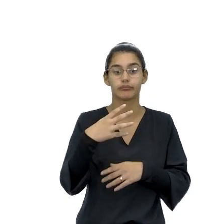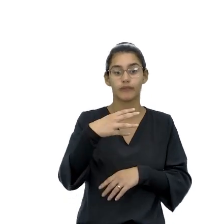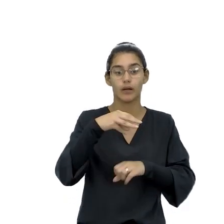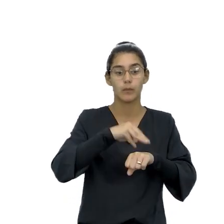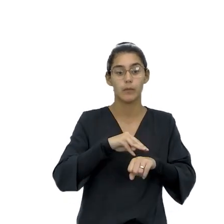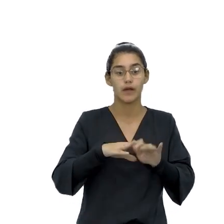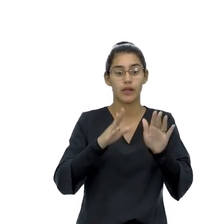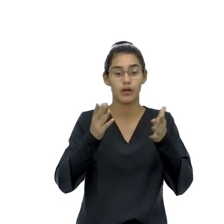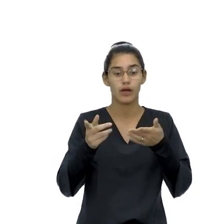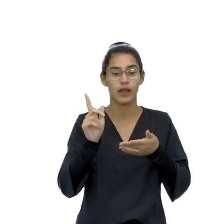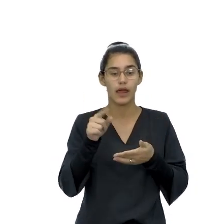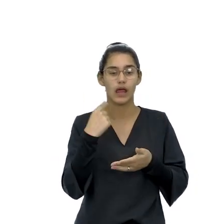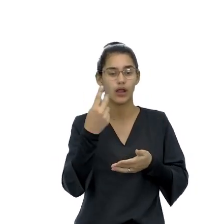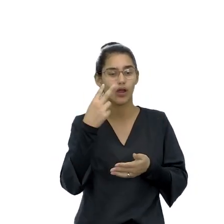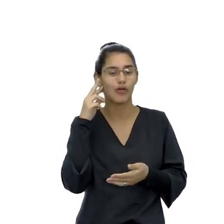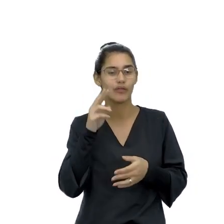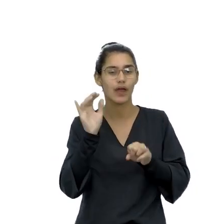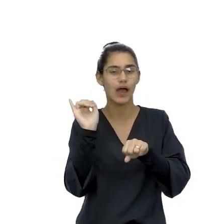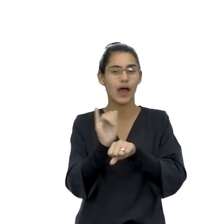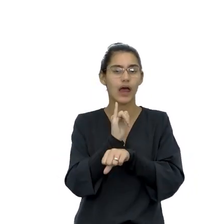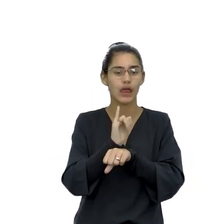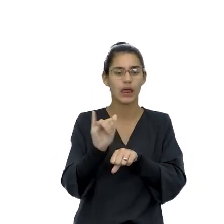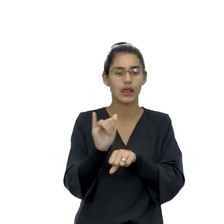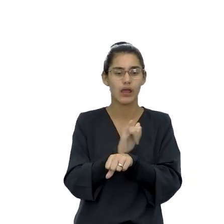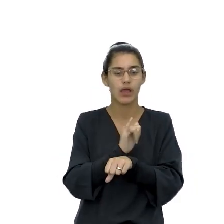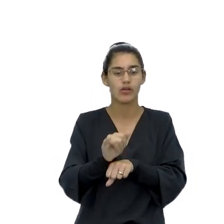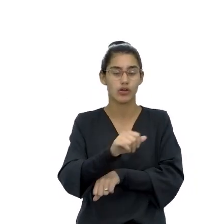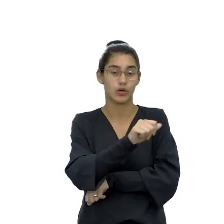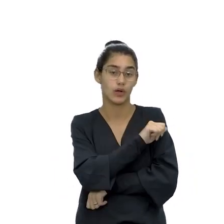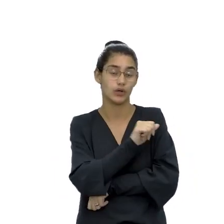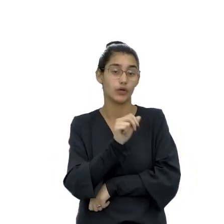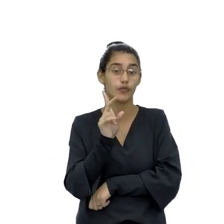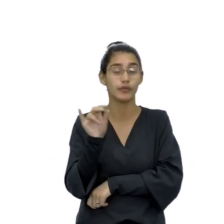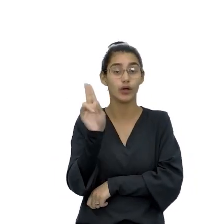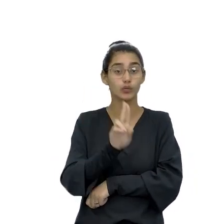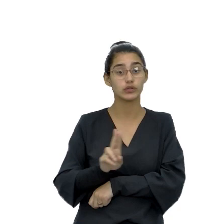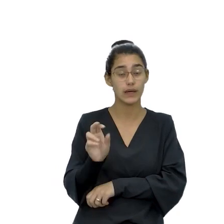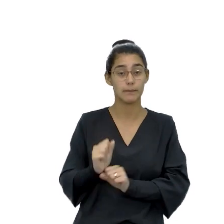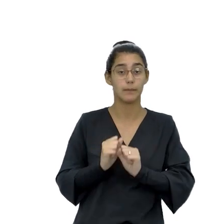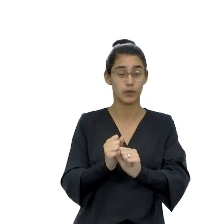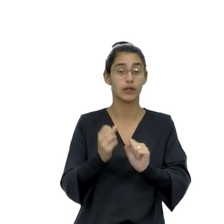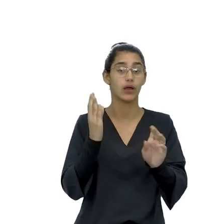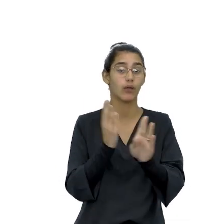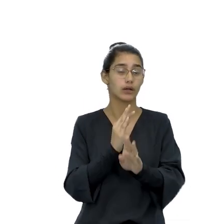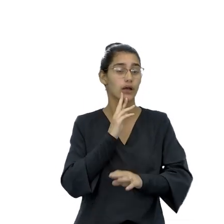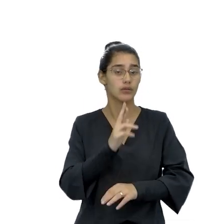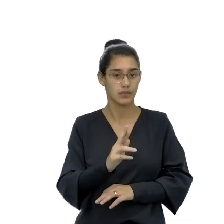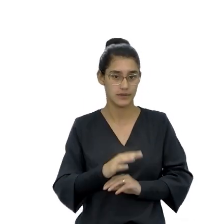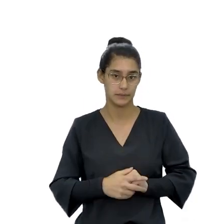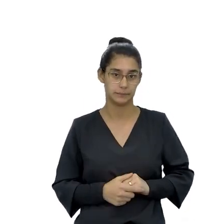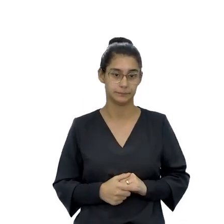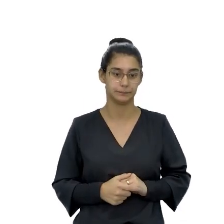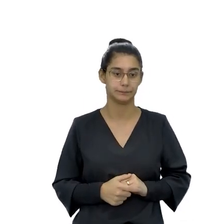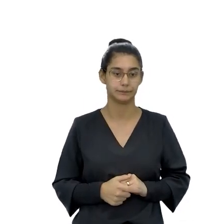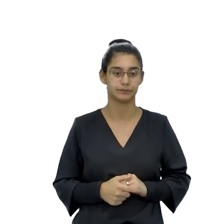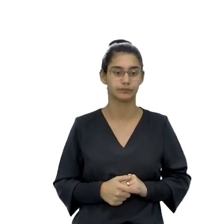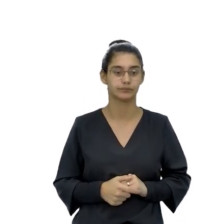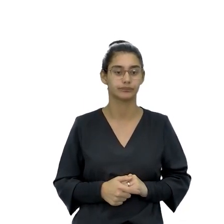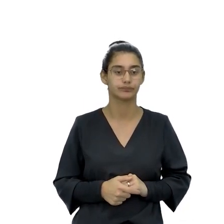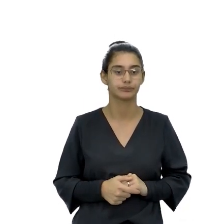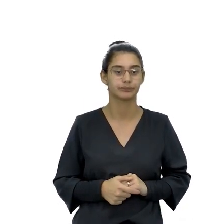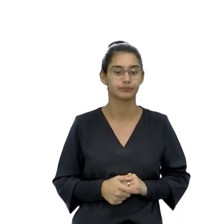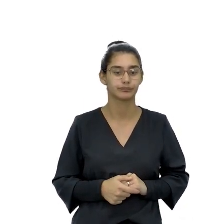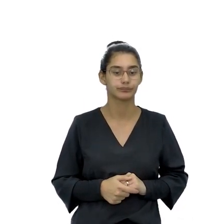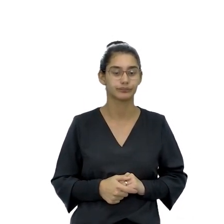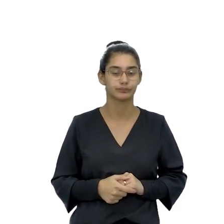a ênfase aí é a gente olhar para a estratégia que o aluno vai fazer para poder resolver, tá ok? Vamos pensar